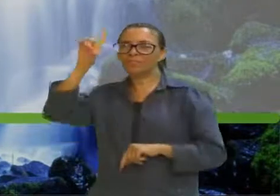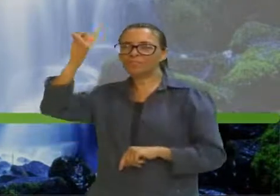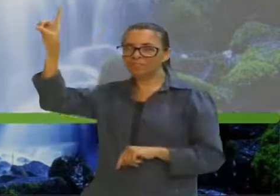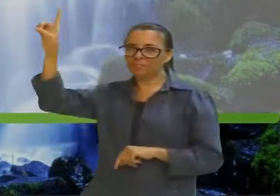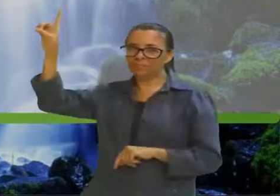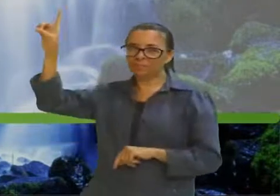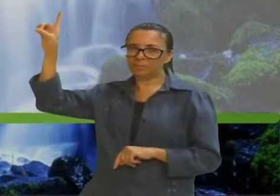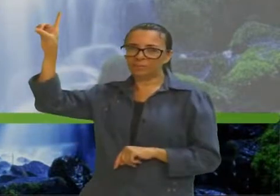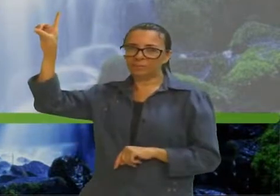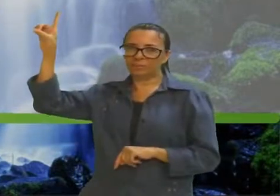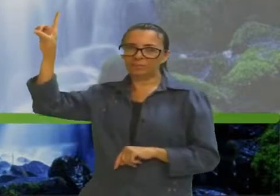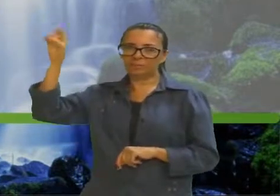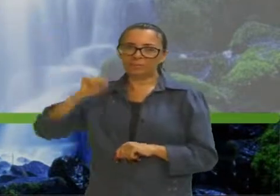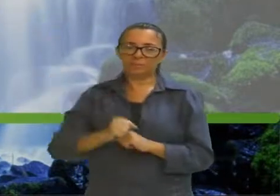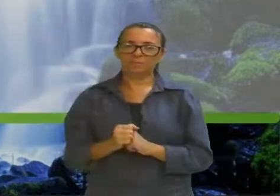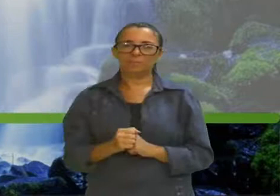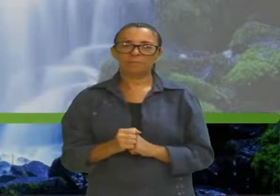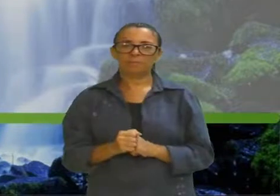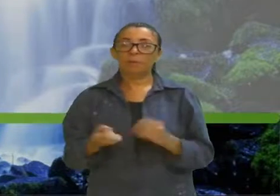aula, ok?